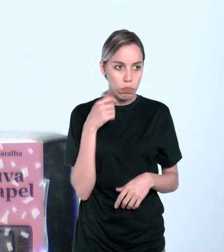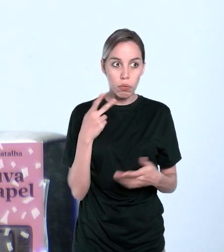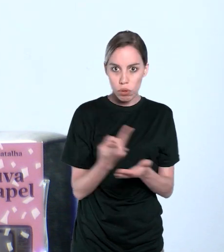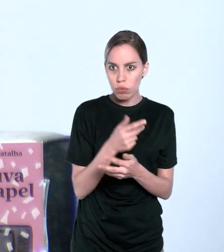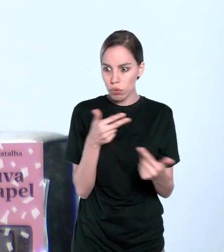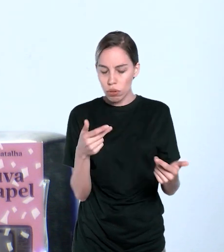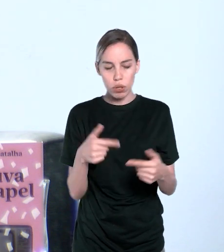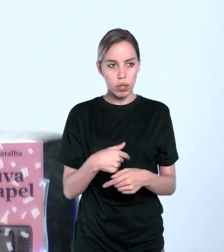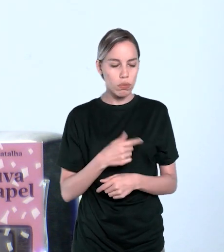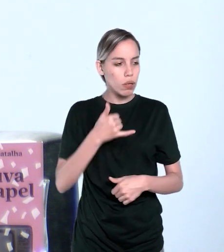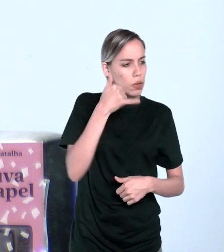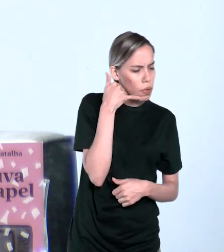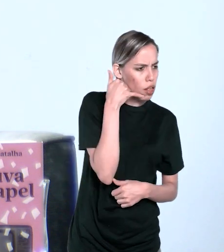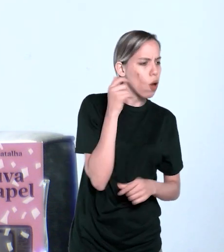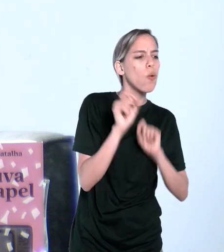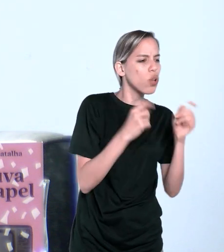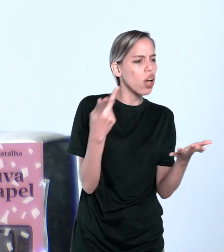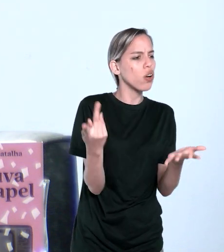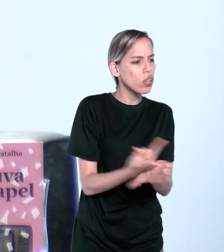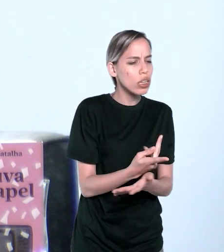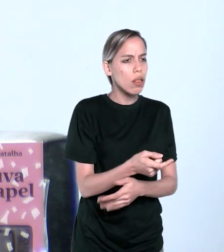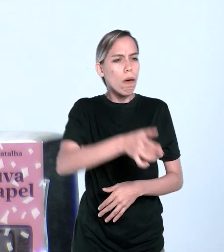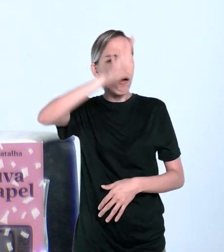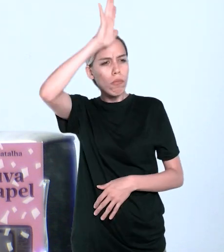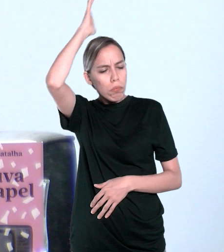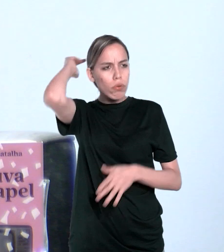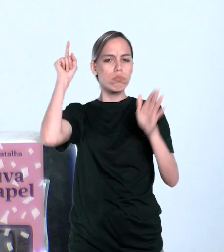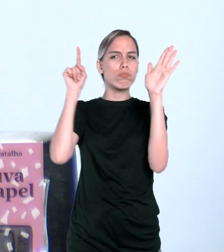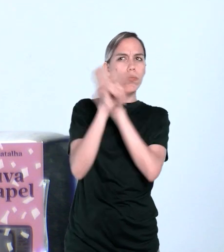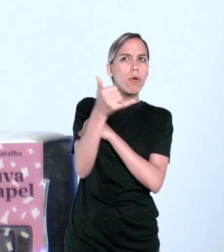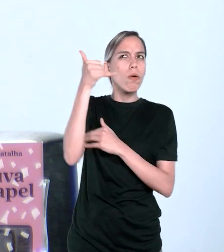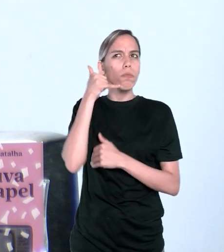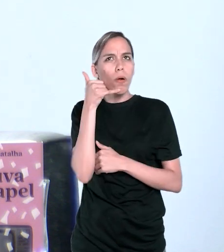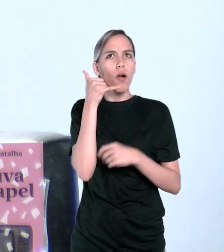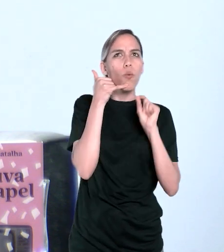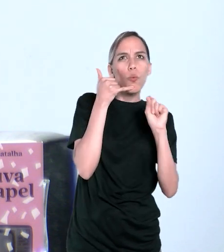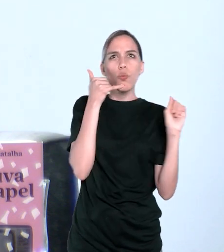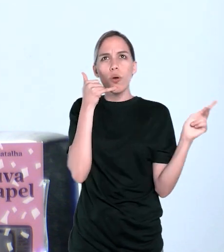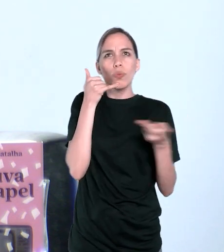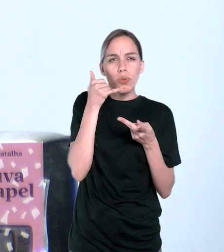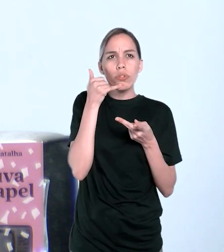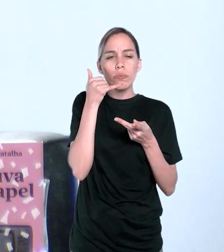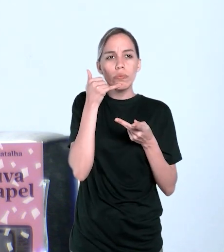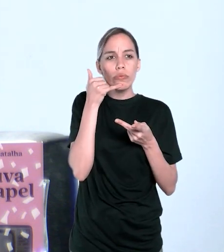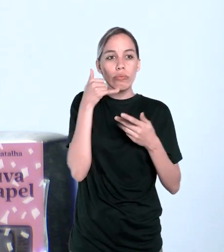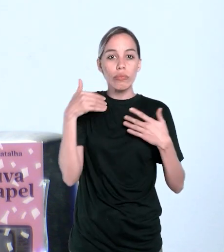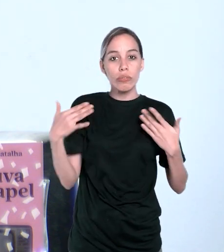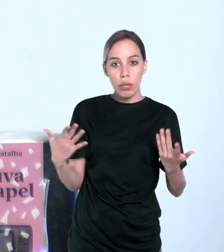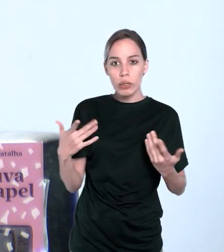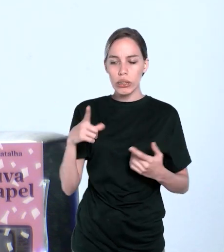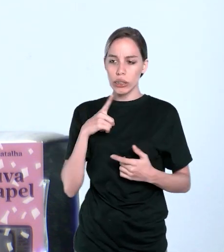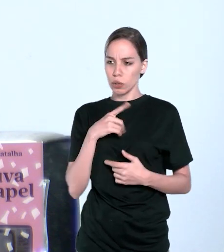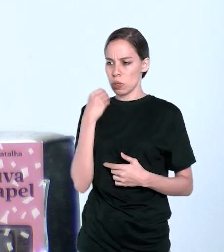delegacia, corpo de bombeiros, para ver se acontecia alguma coisa. E, para mim, foi uma experiência